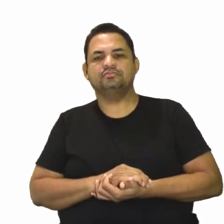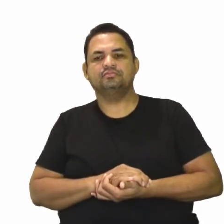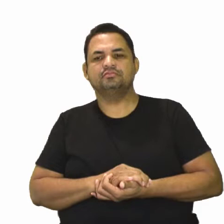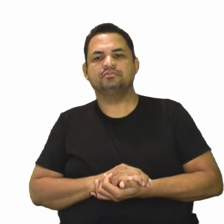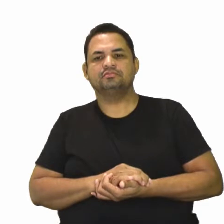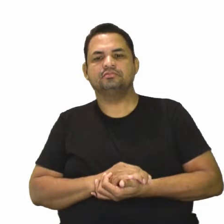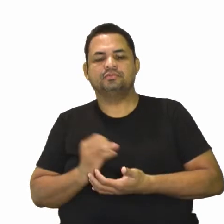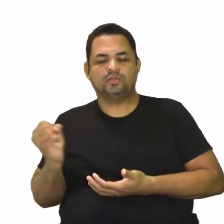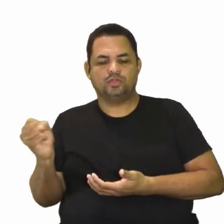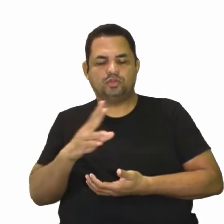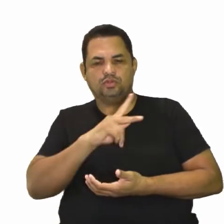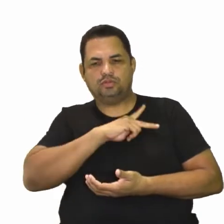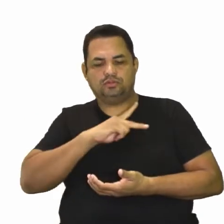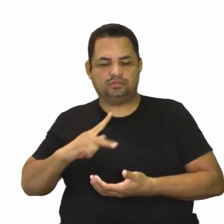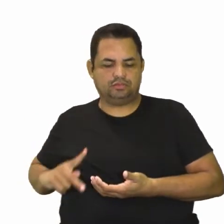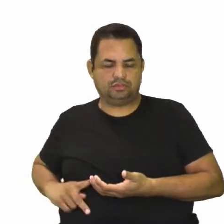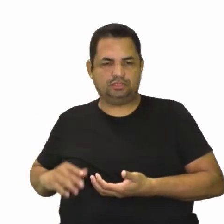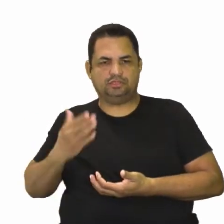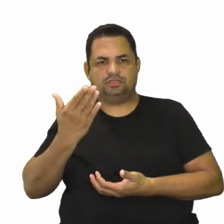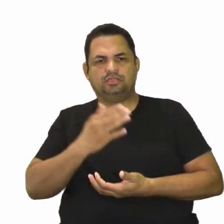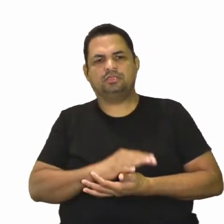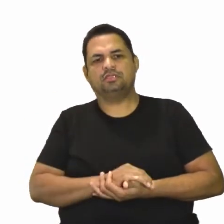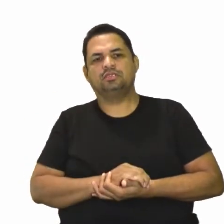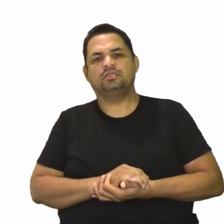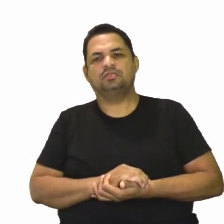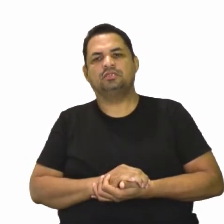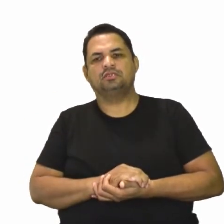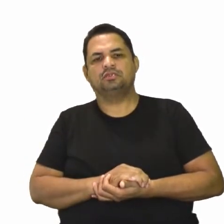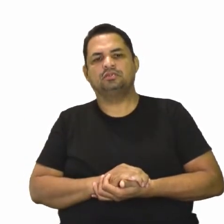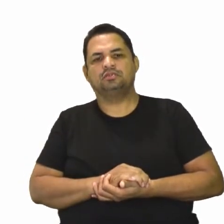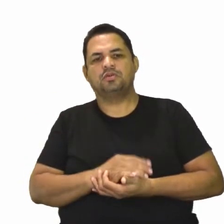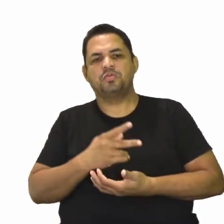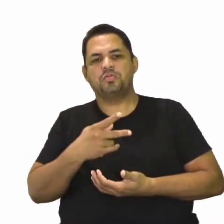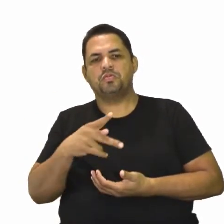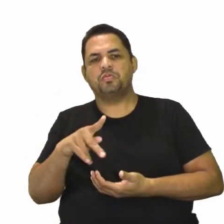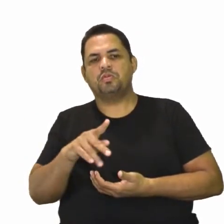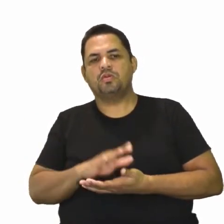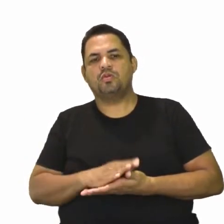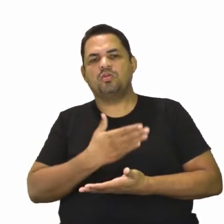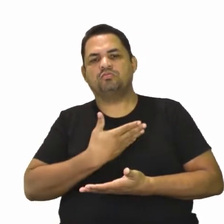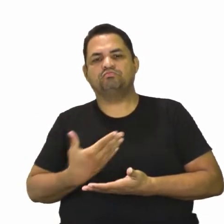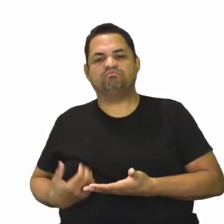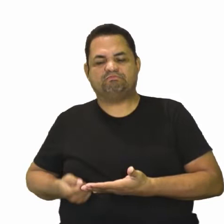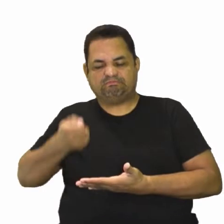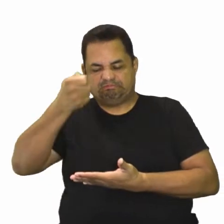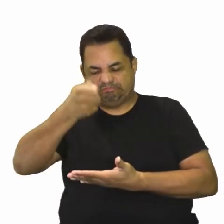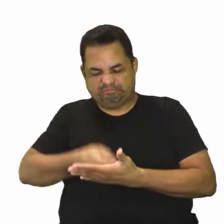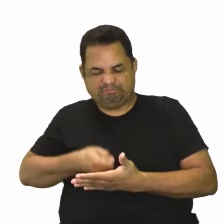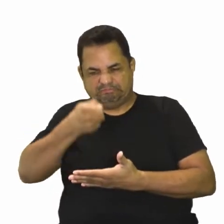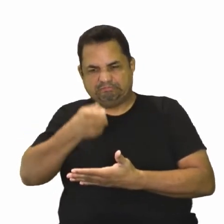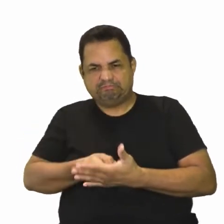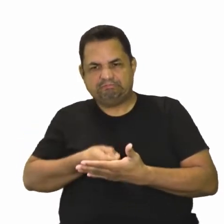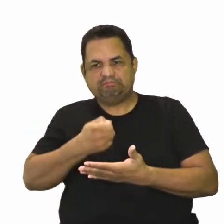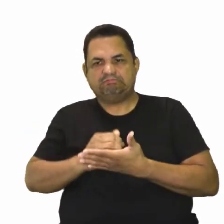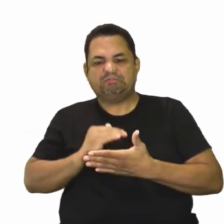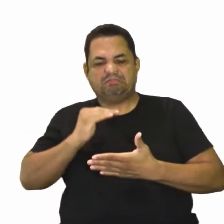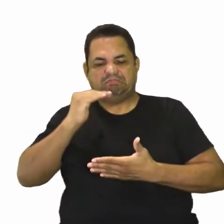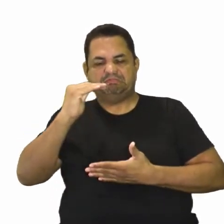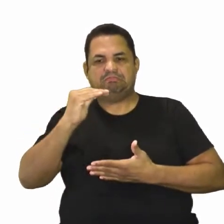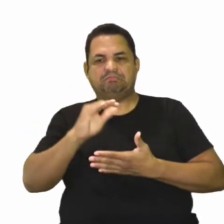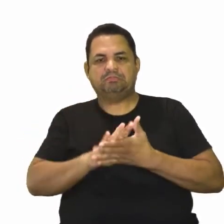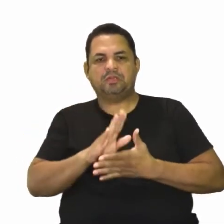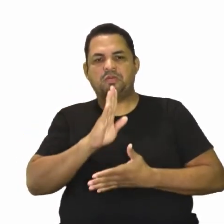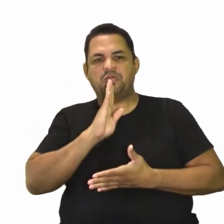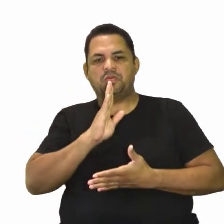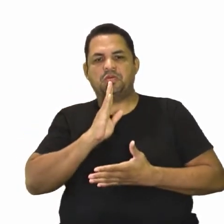Novo presidente, esse general. Seu governo é considerado o mais duro e repressivo do período